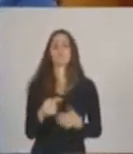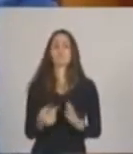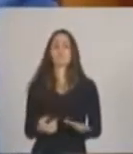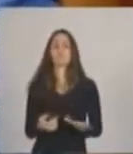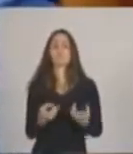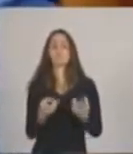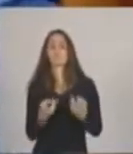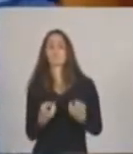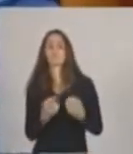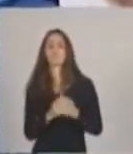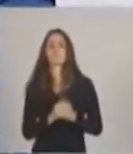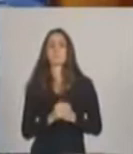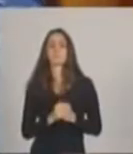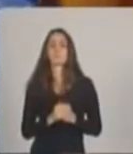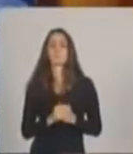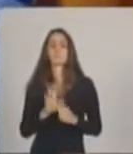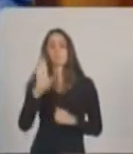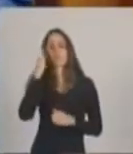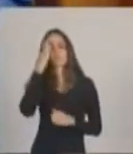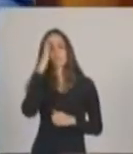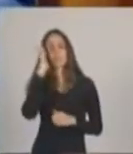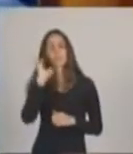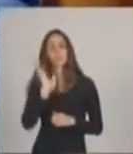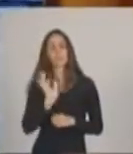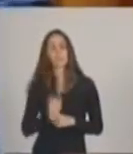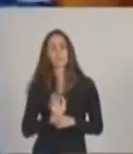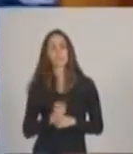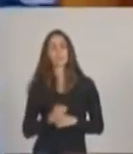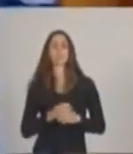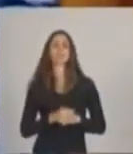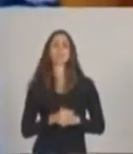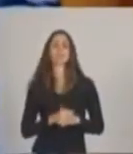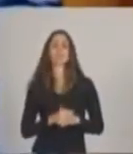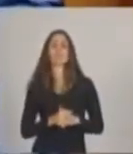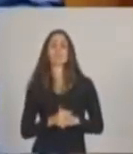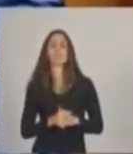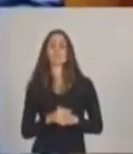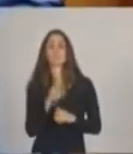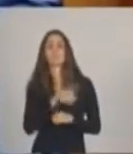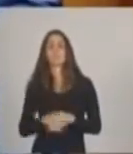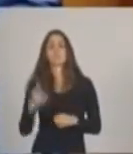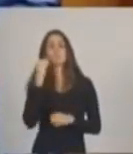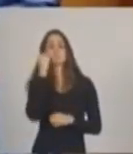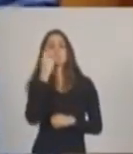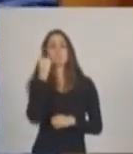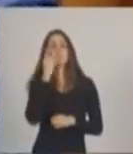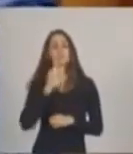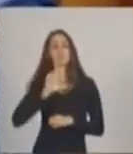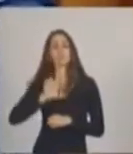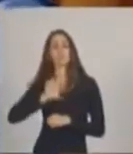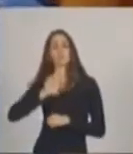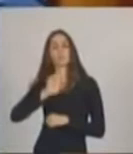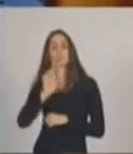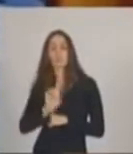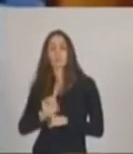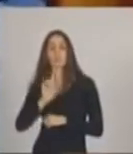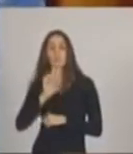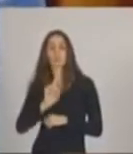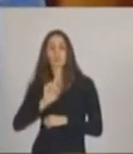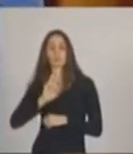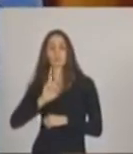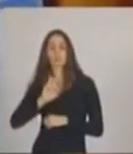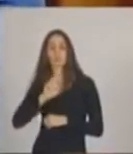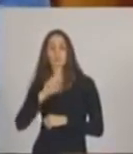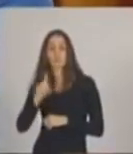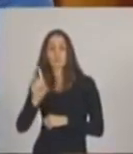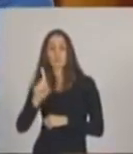bem, entendi bastante o entendimento do deputado Luiz Durão, até porque a gente sabe que às vezes